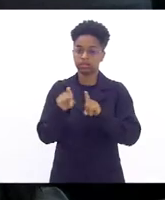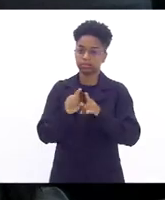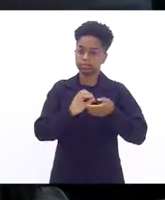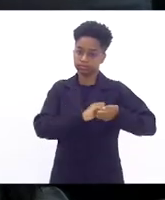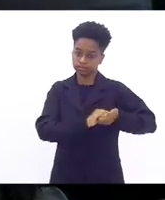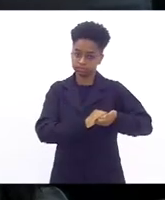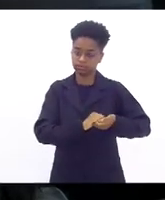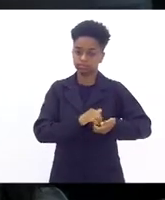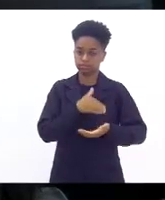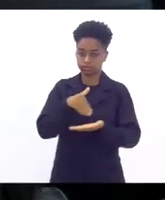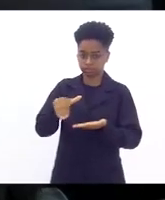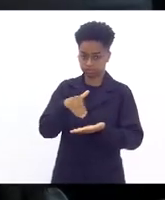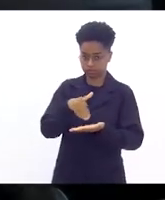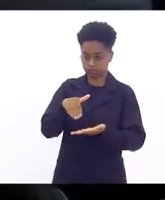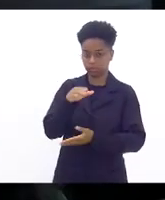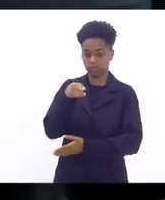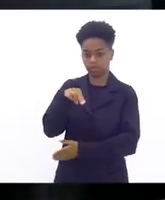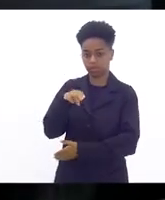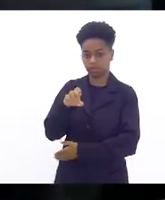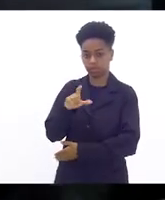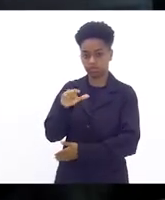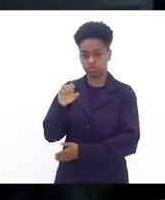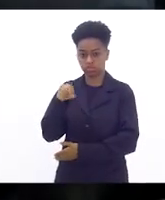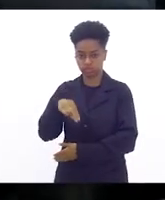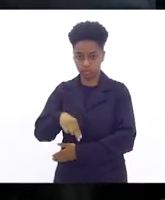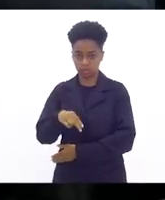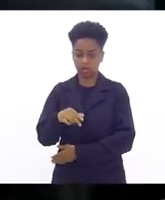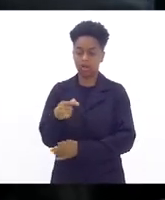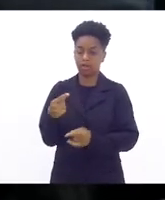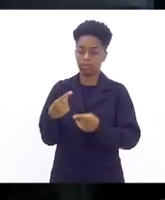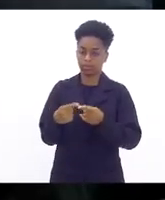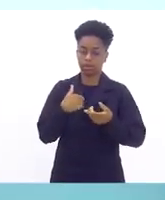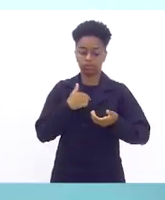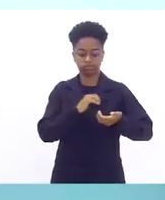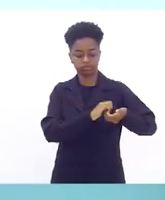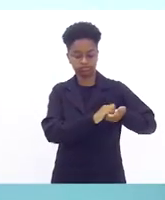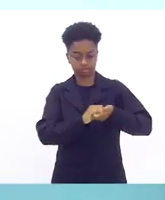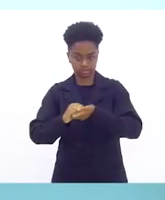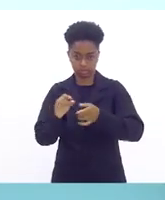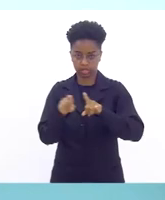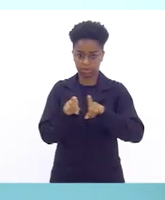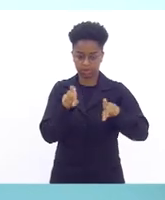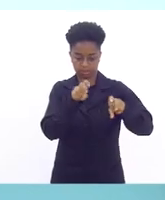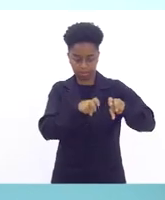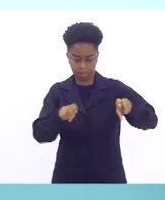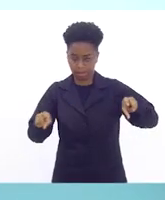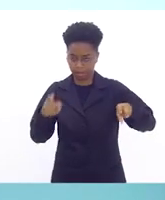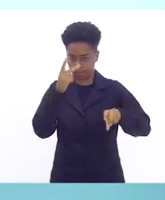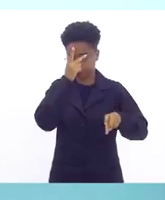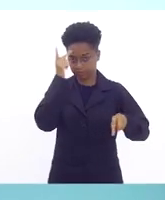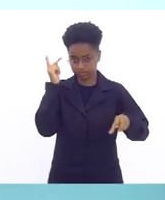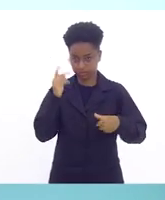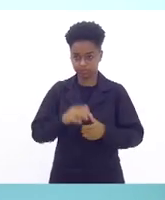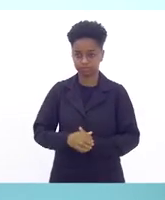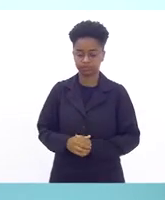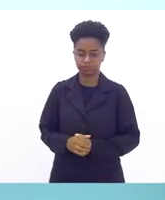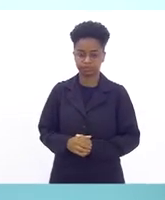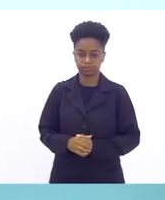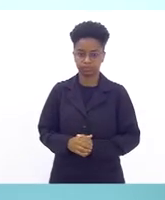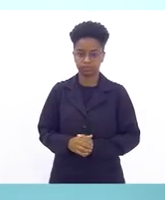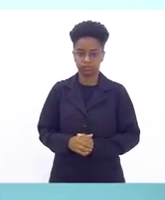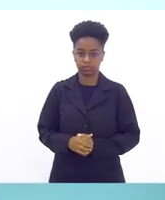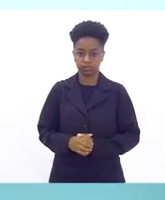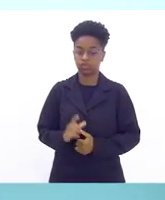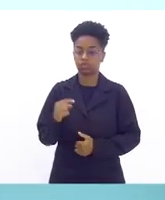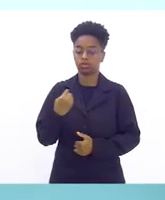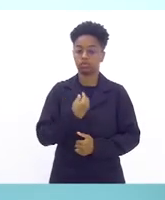secretário Nelson Rocha através do qual o saldo todos os presentes nós